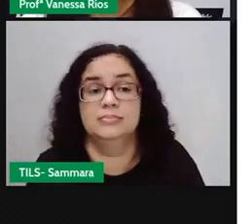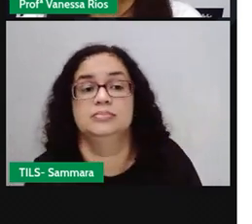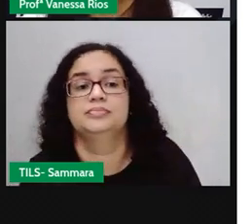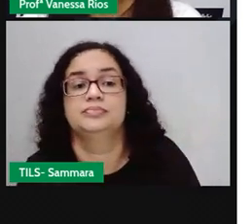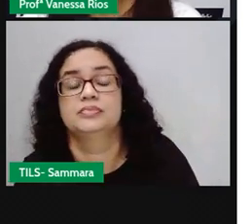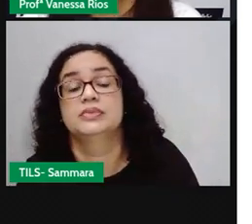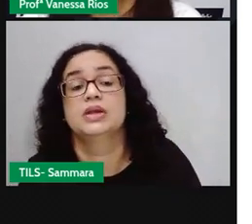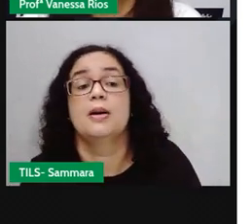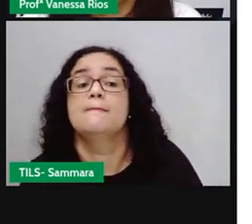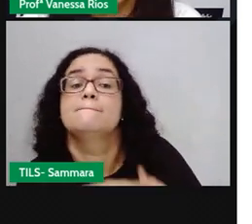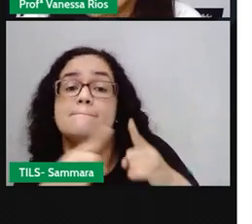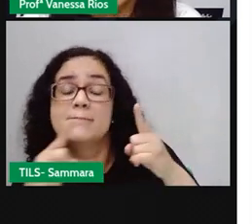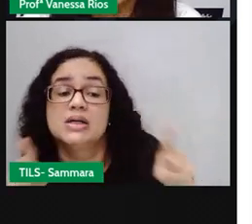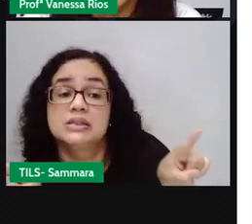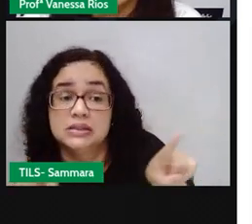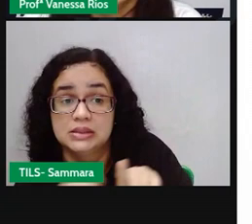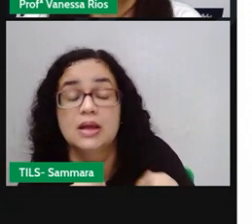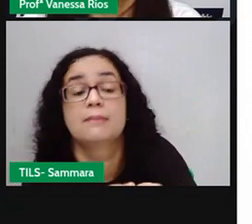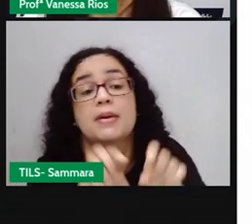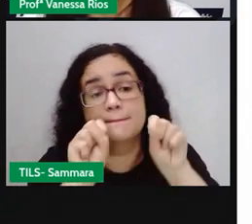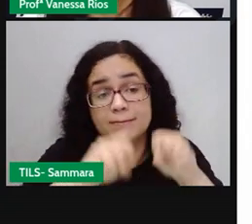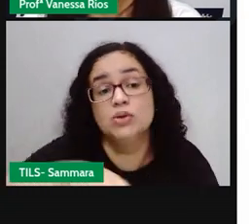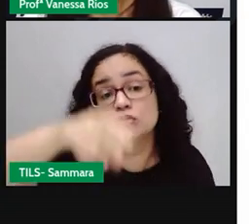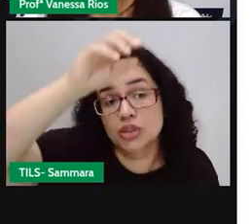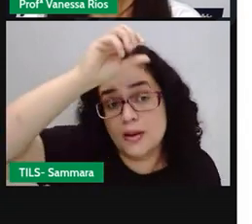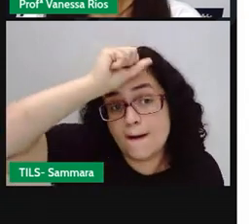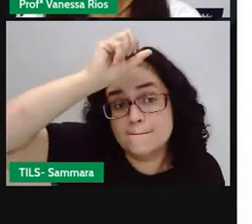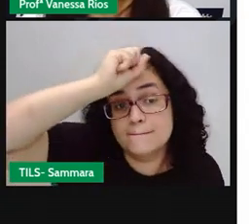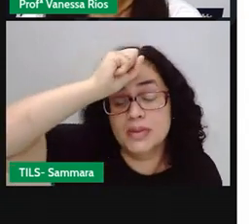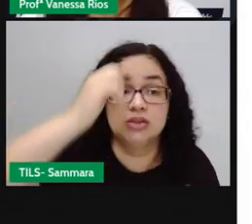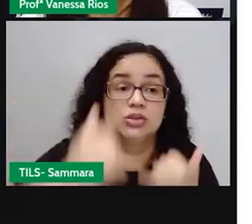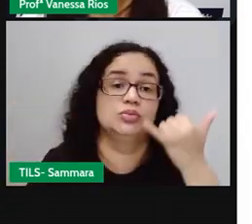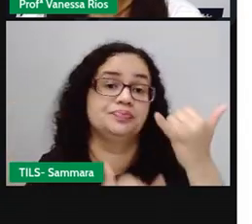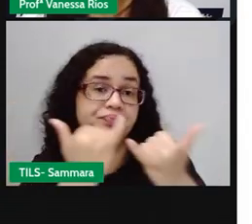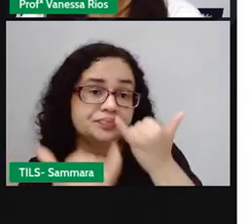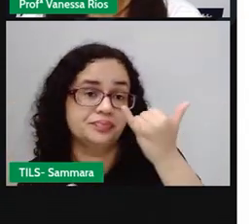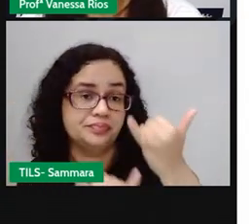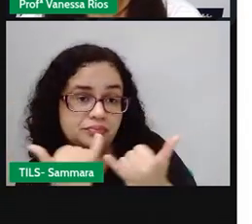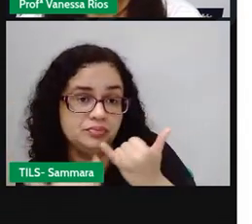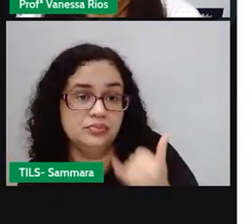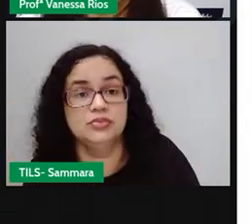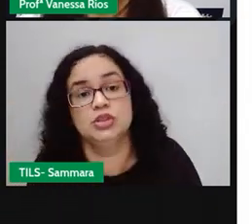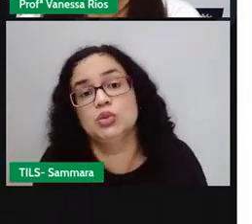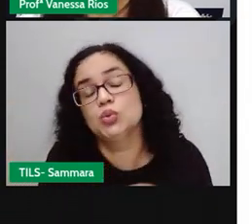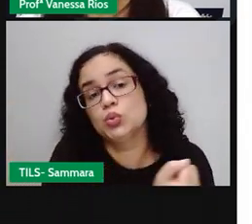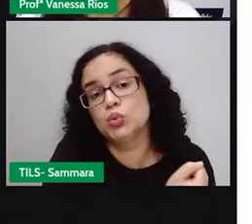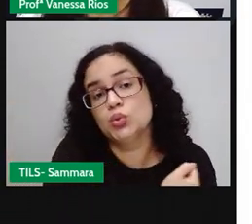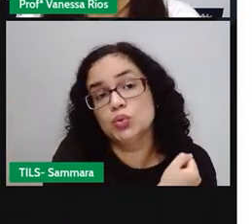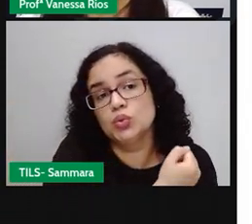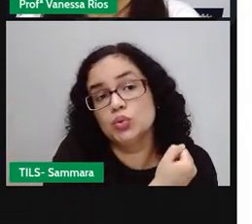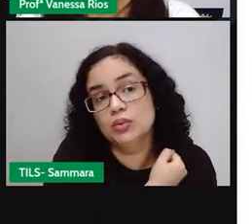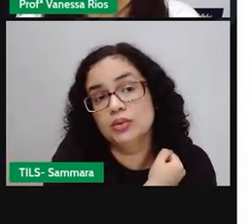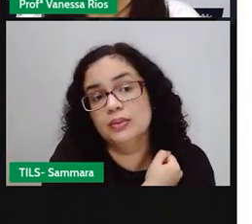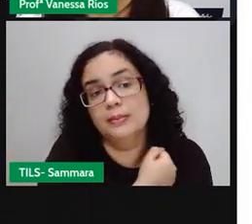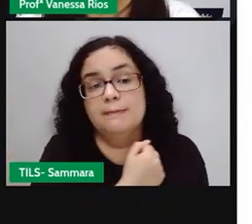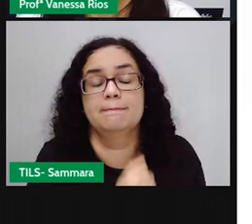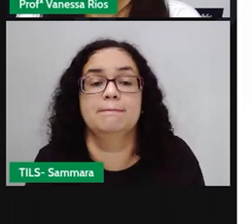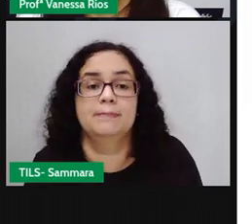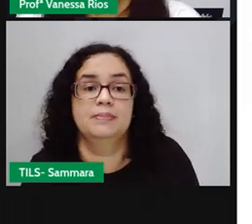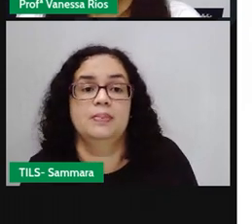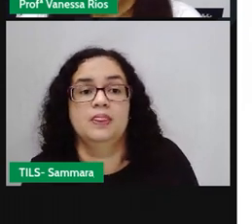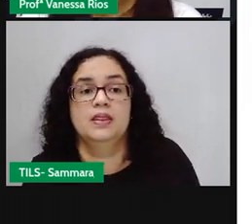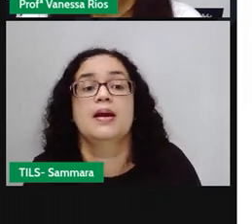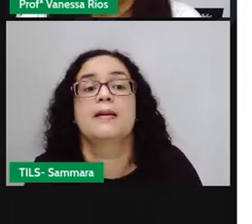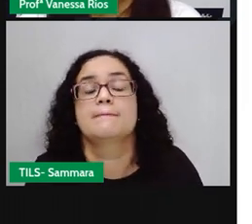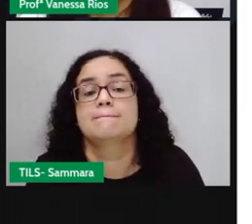diversão. Mas a gente também pode aprender com os brinquedos. Existem aí um número muito grande de brinquedos educativos.